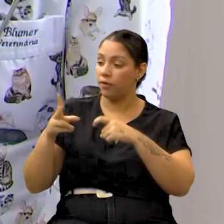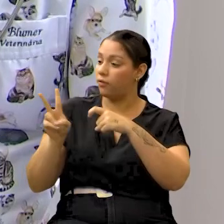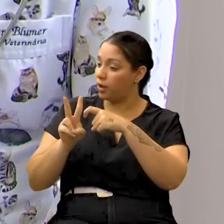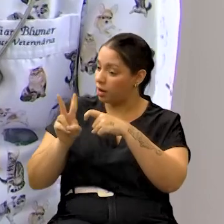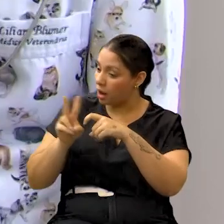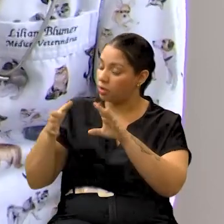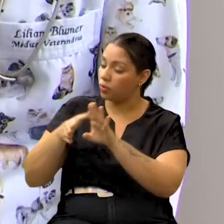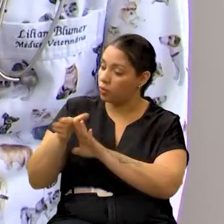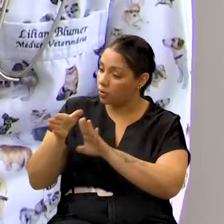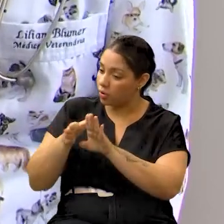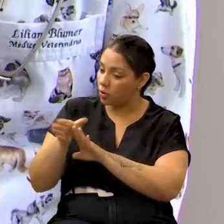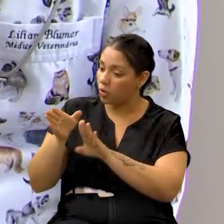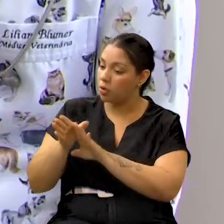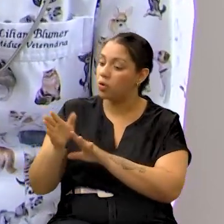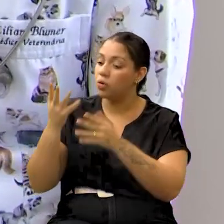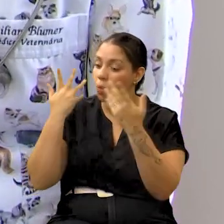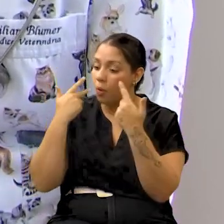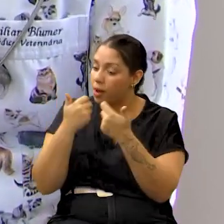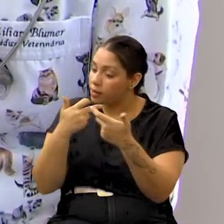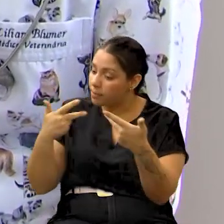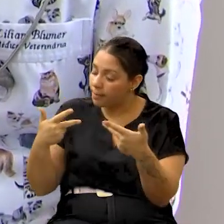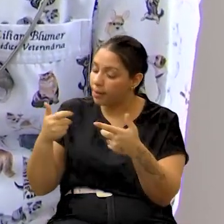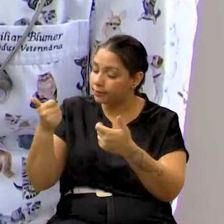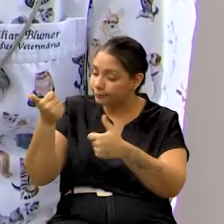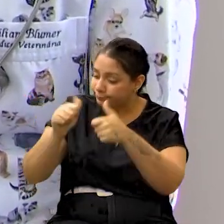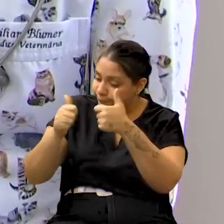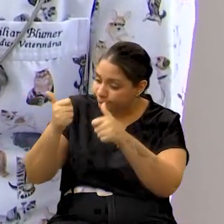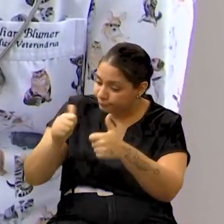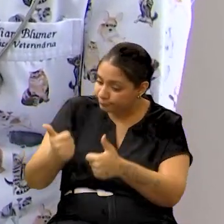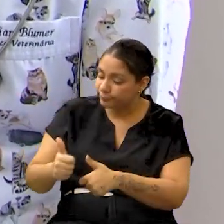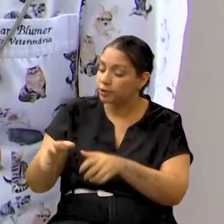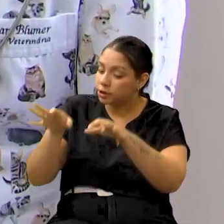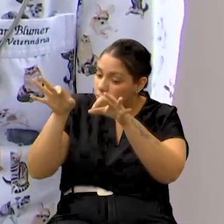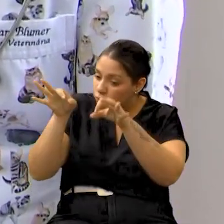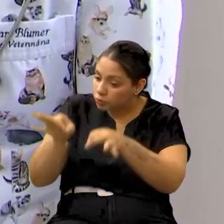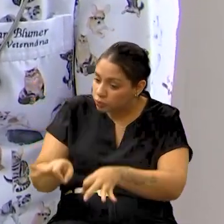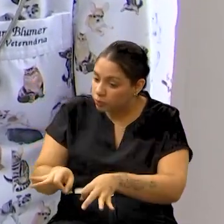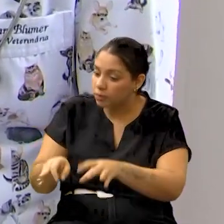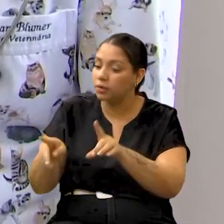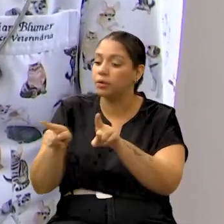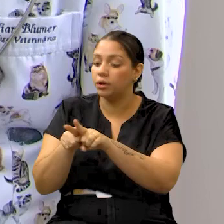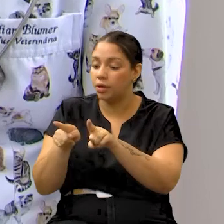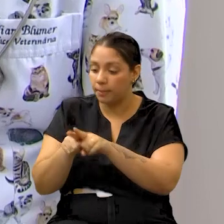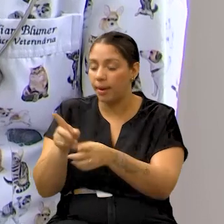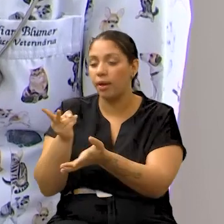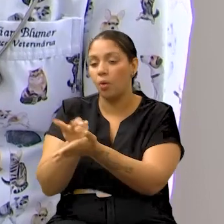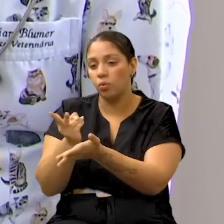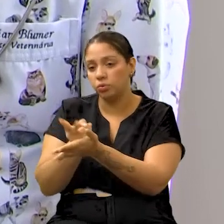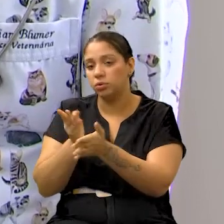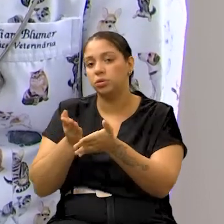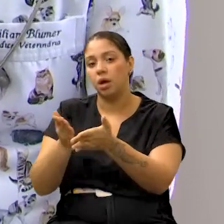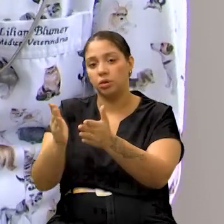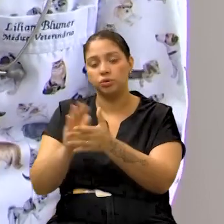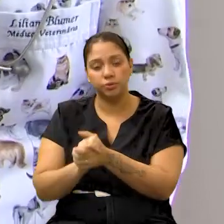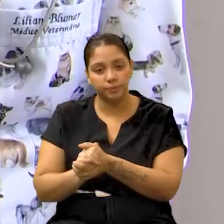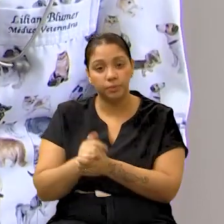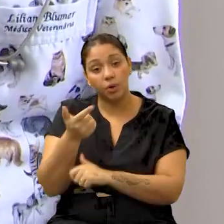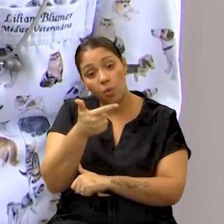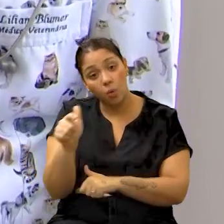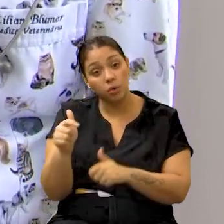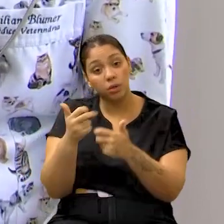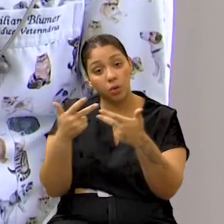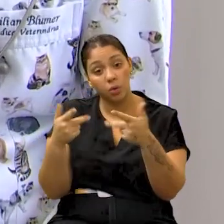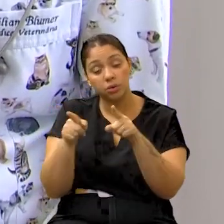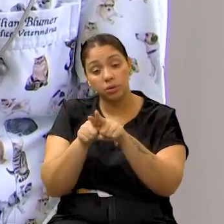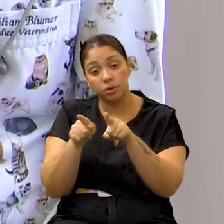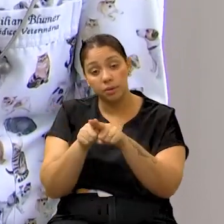Então, a gente indica que o animal seja avaliado corretamente e de forma constante. A